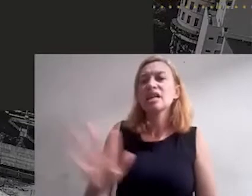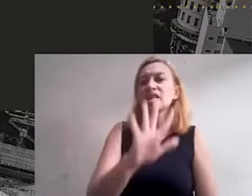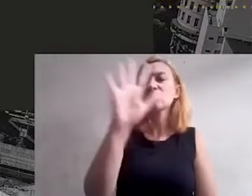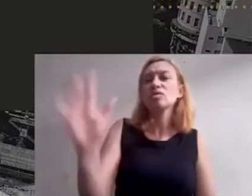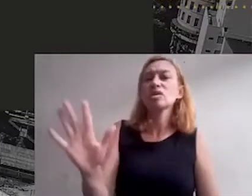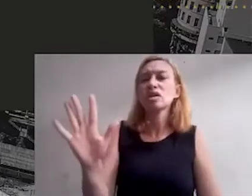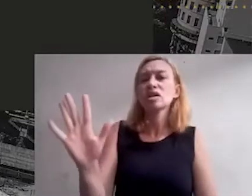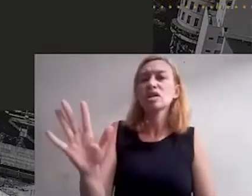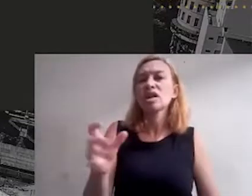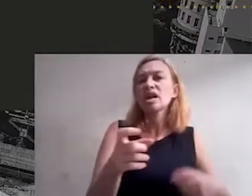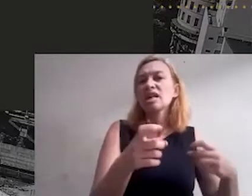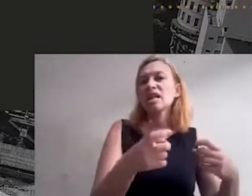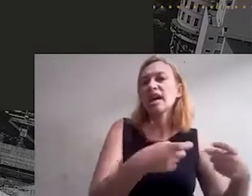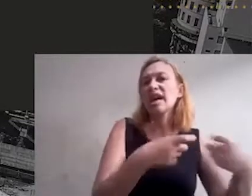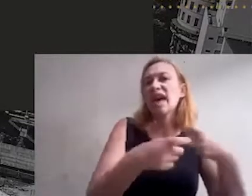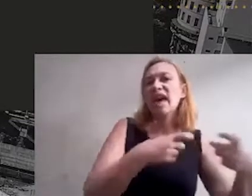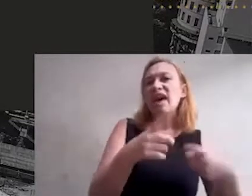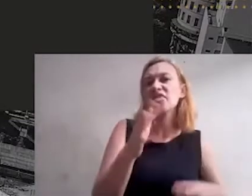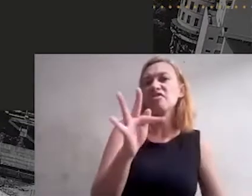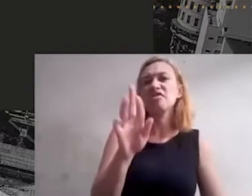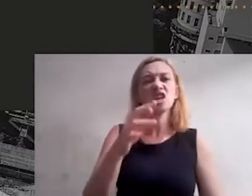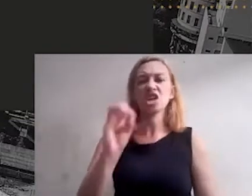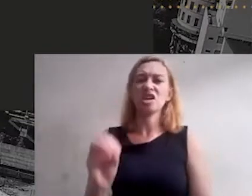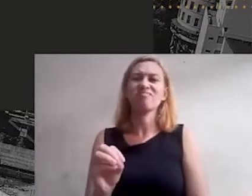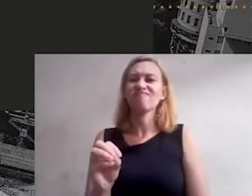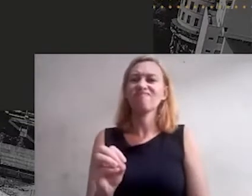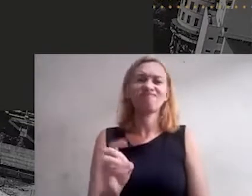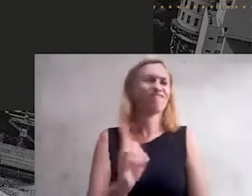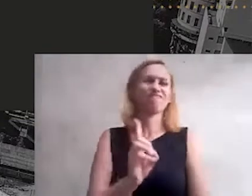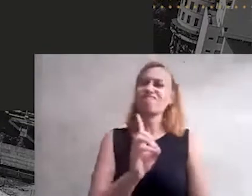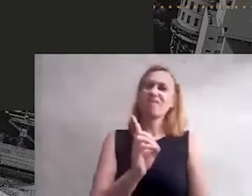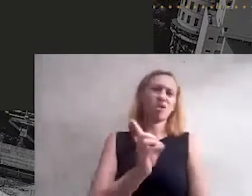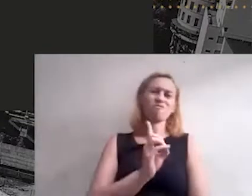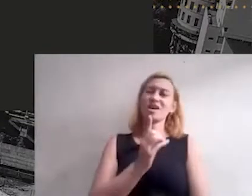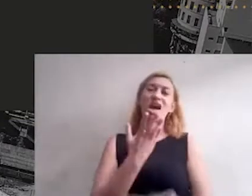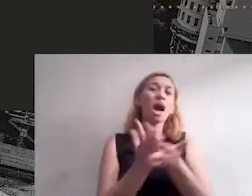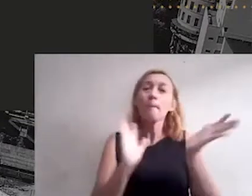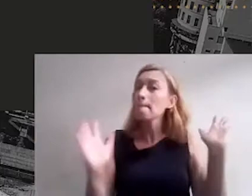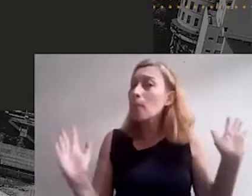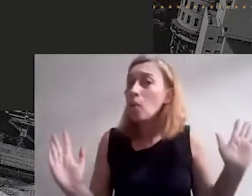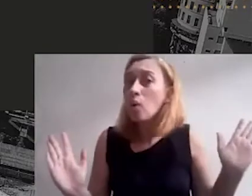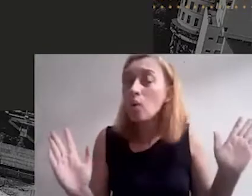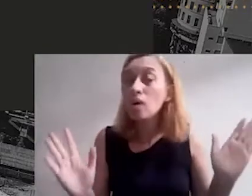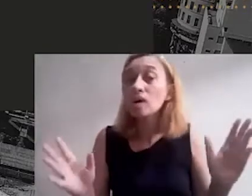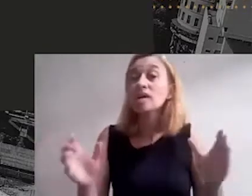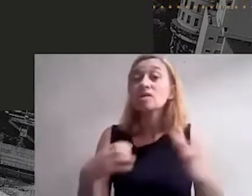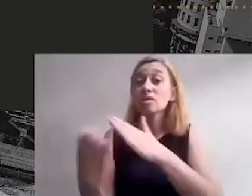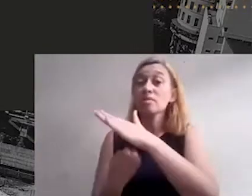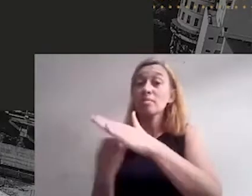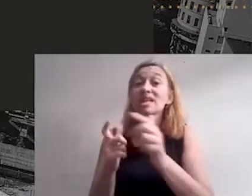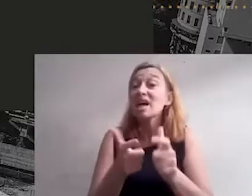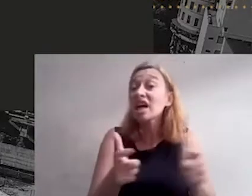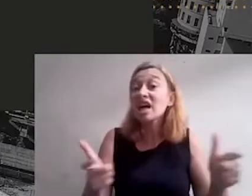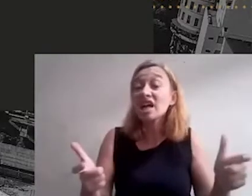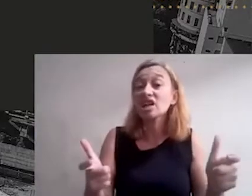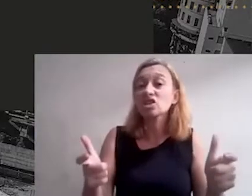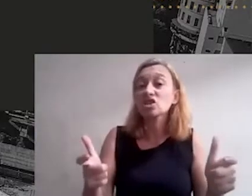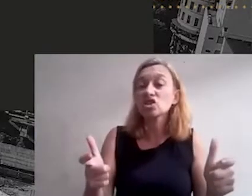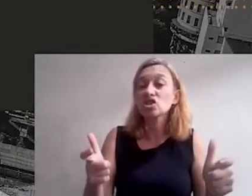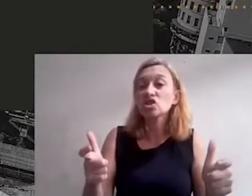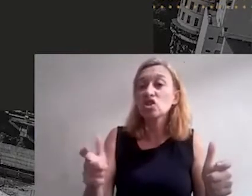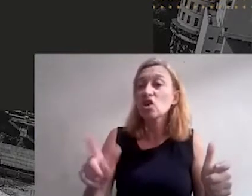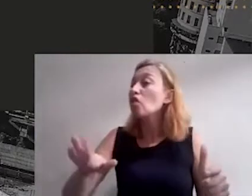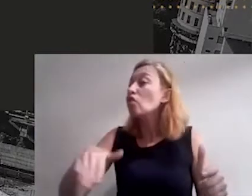Fria. Isso não existe mais. Acabou-se. Se uma multinacional quiser explorar minério na Amazônia, ela não